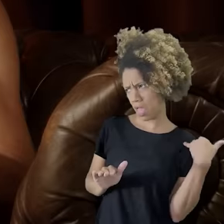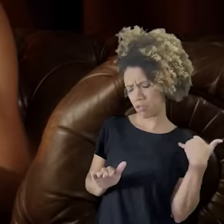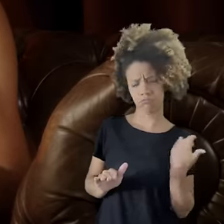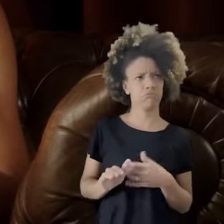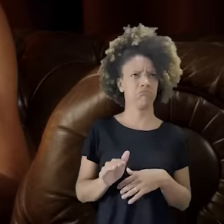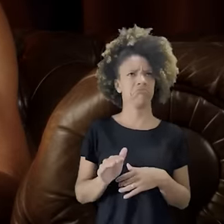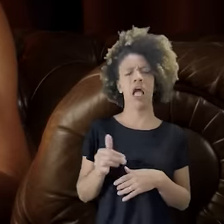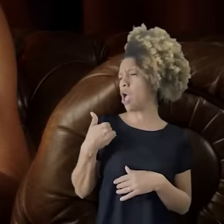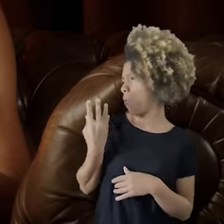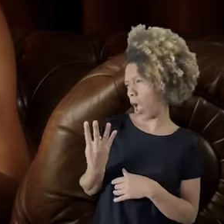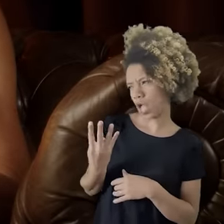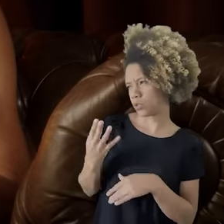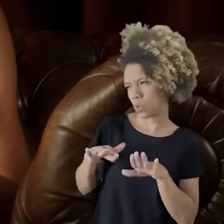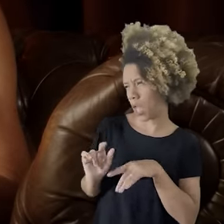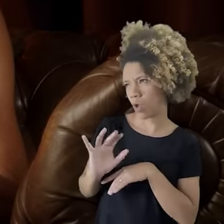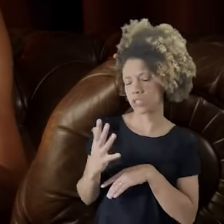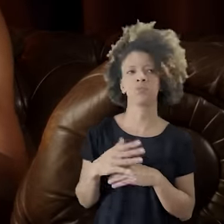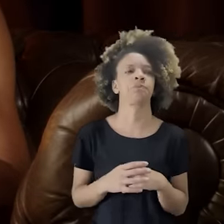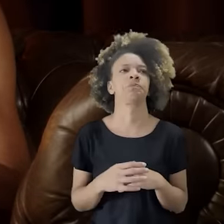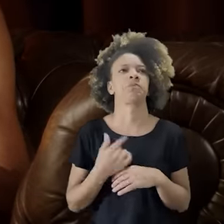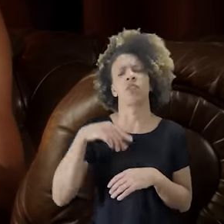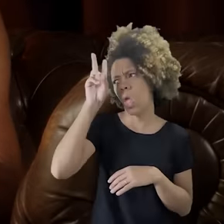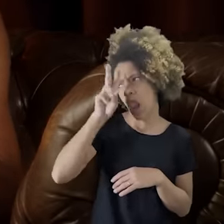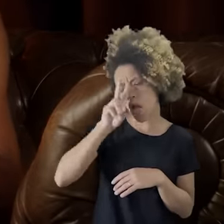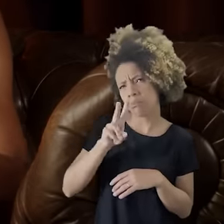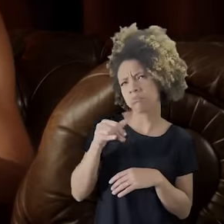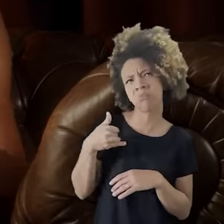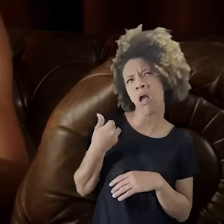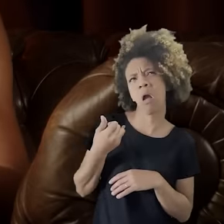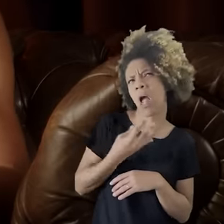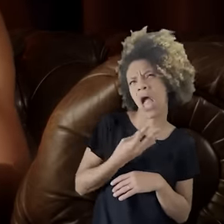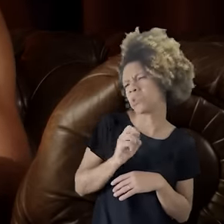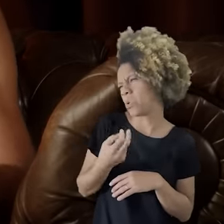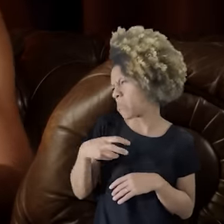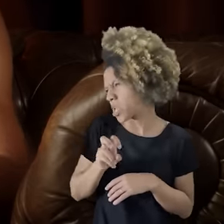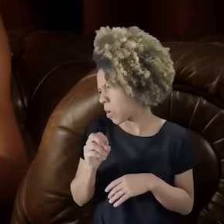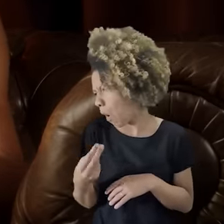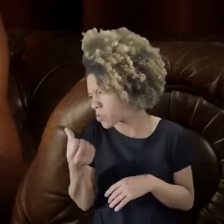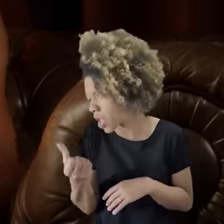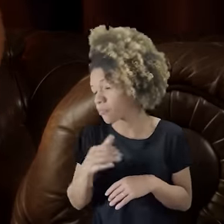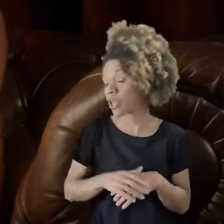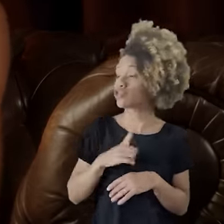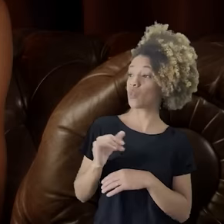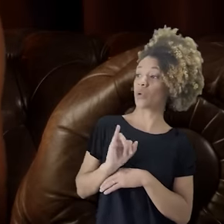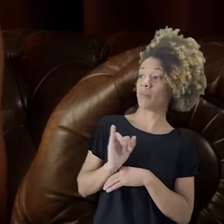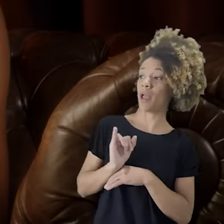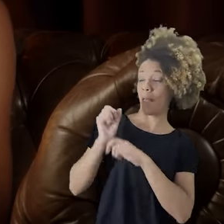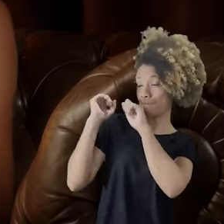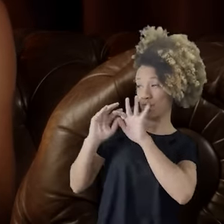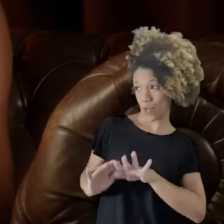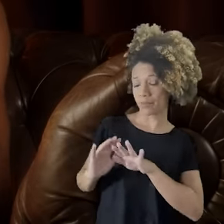com quatro anos o que acontecia Eu lembro que eu era bem novinha quatro cinco seis sete anos eu que uma irmã